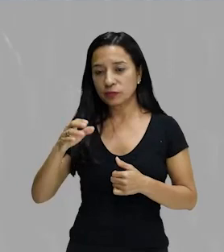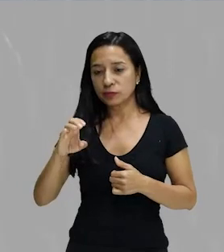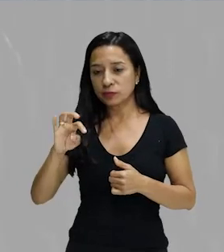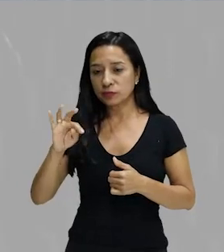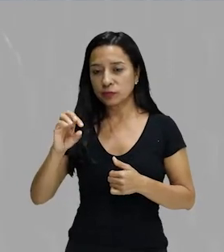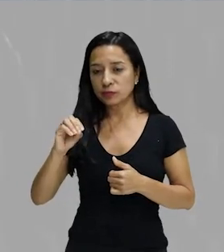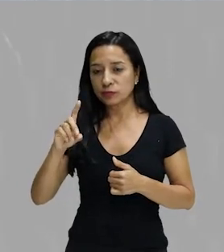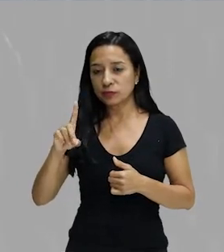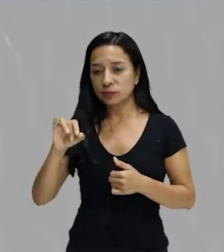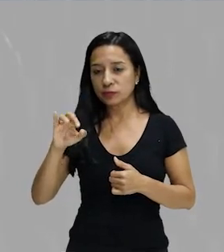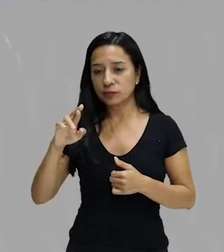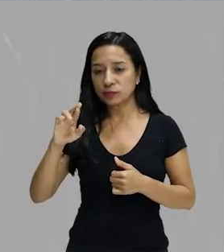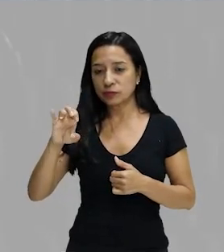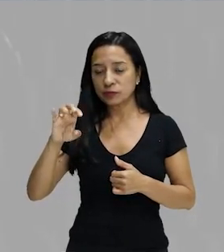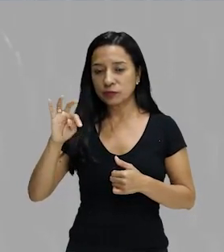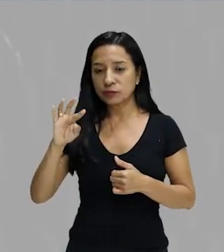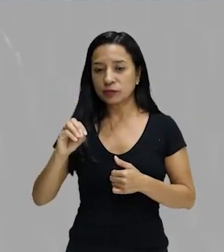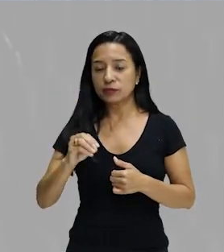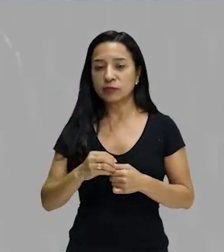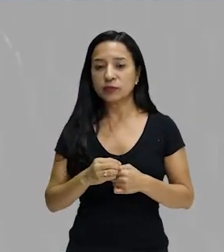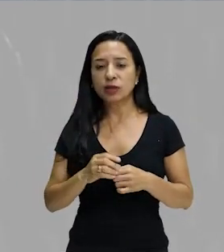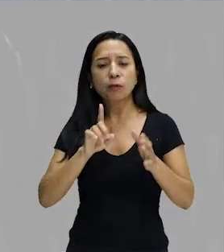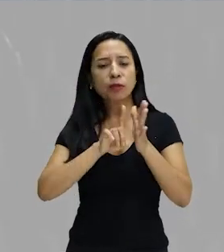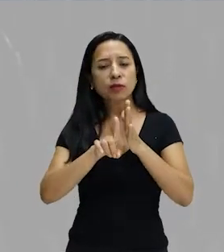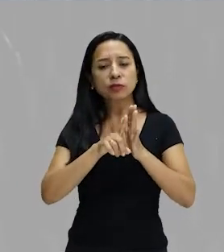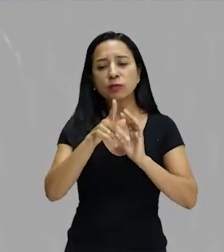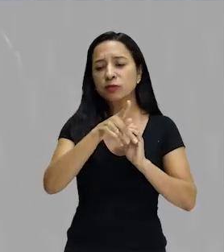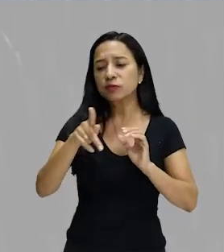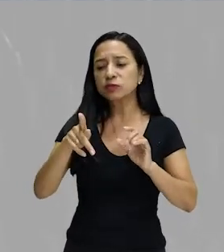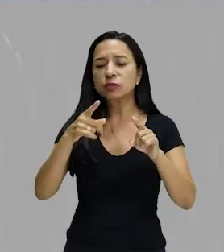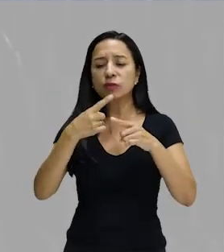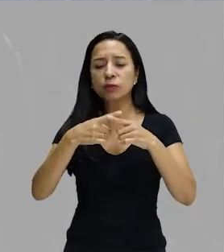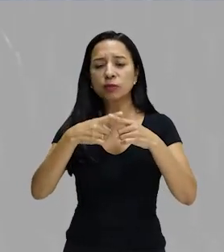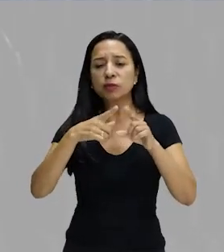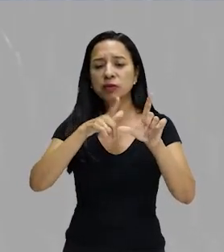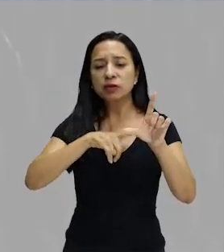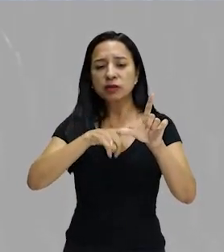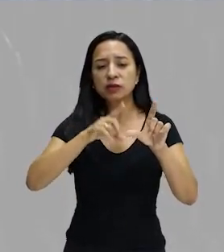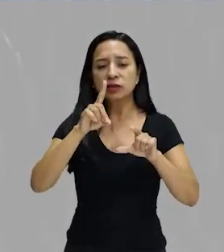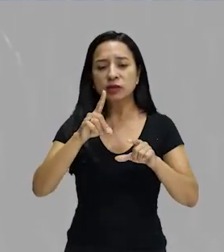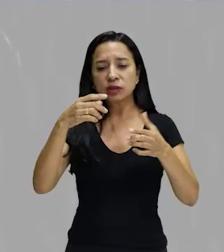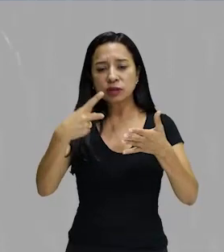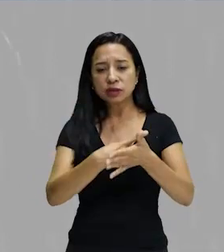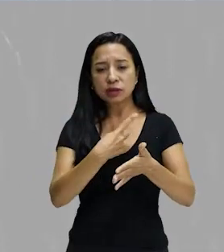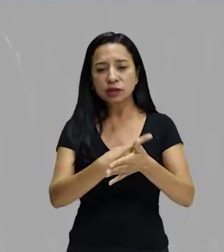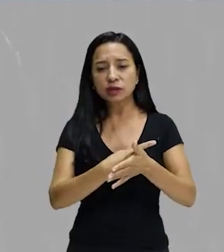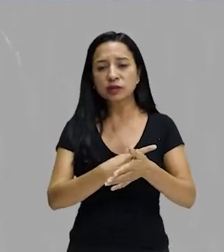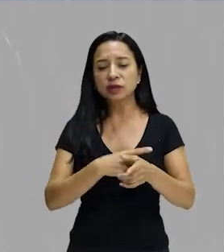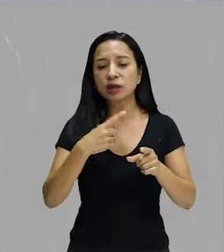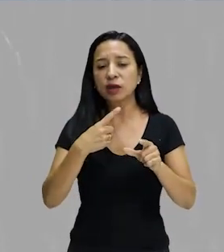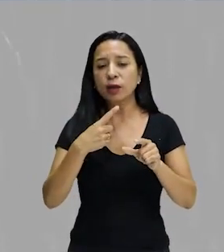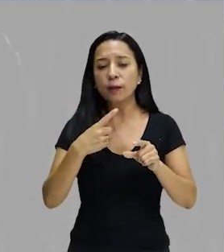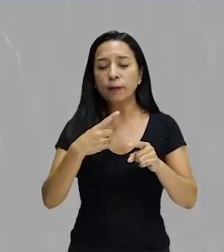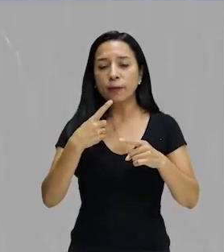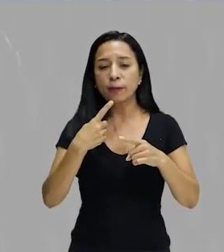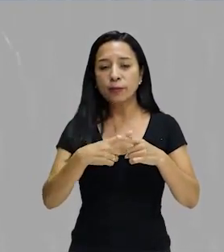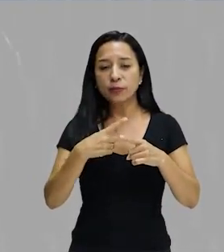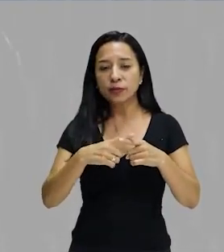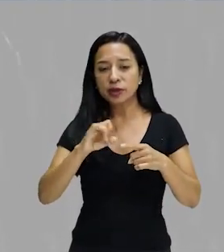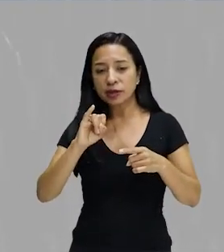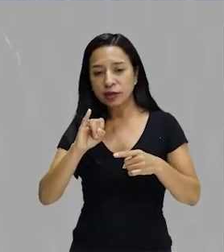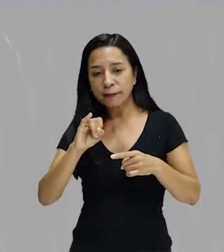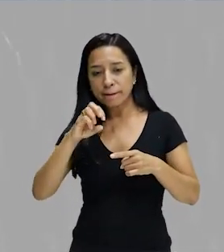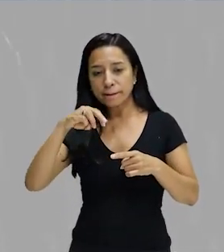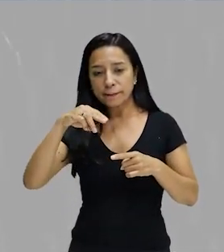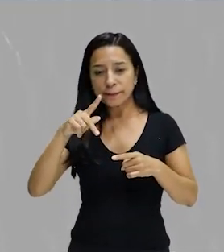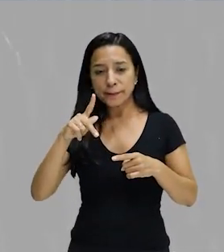de preposição. Professora, por que a letra D está errada? Porque seria implica juros sem